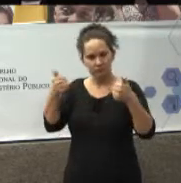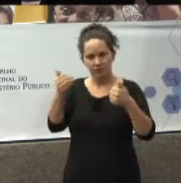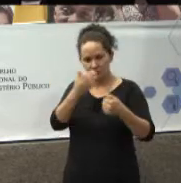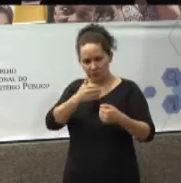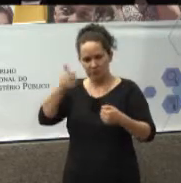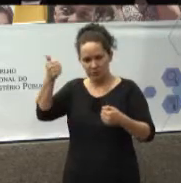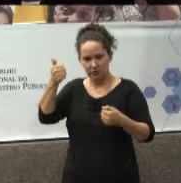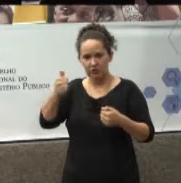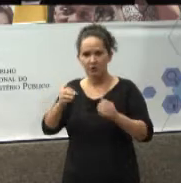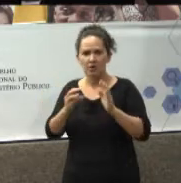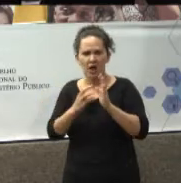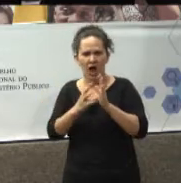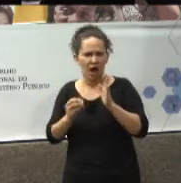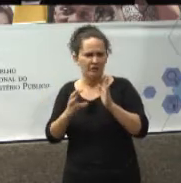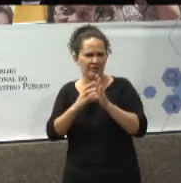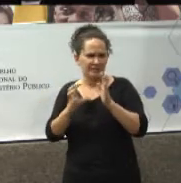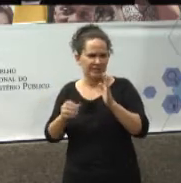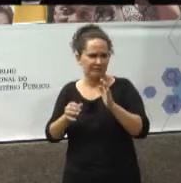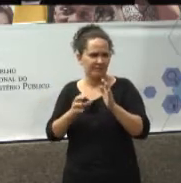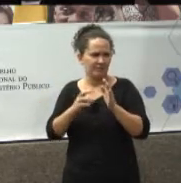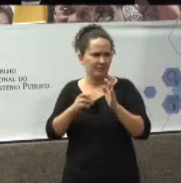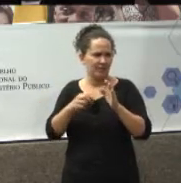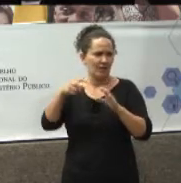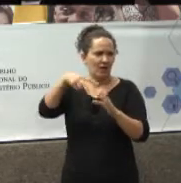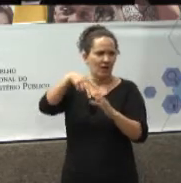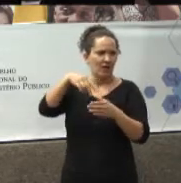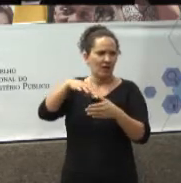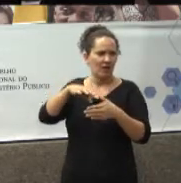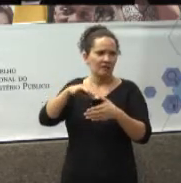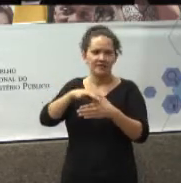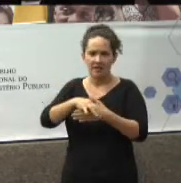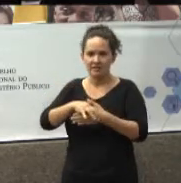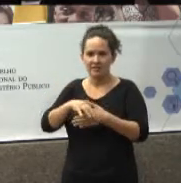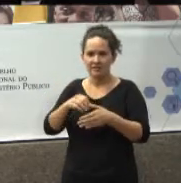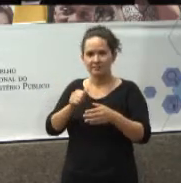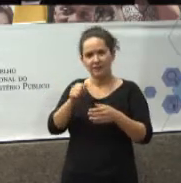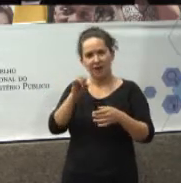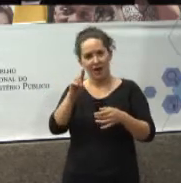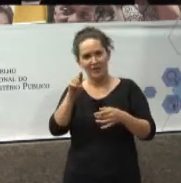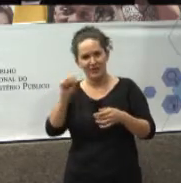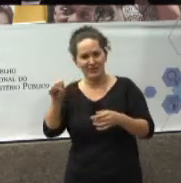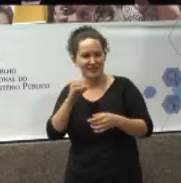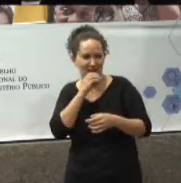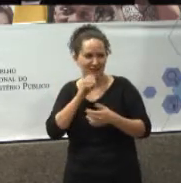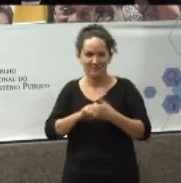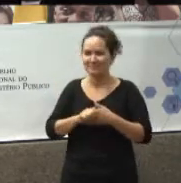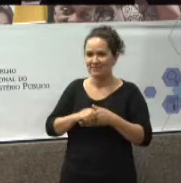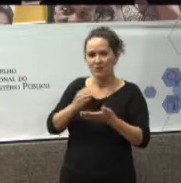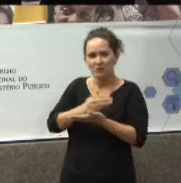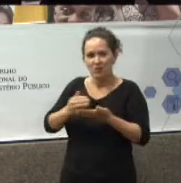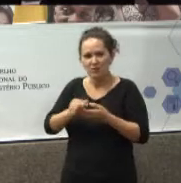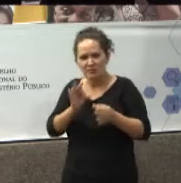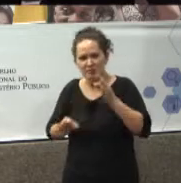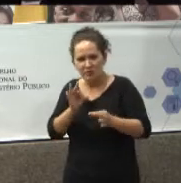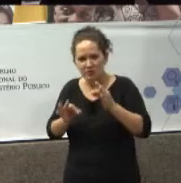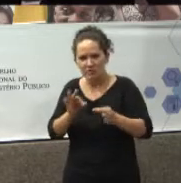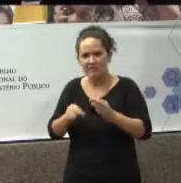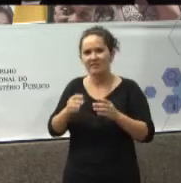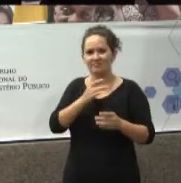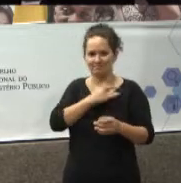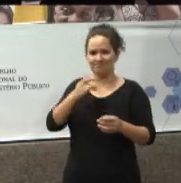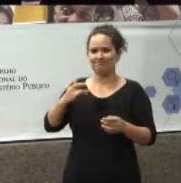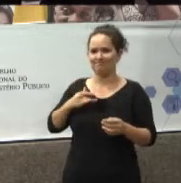aqui o exemplo das que é um exemplo mundialmente conhecido aqui no brasil tudo começou com a judicialização da